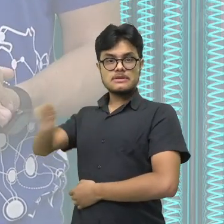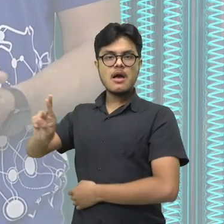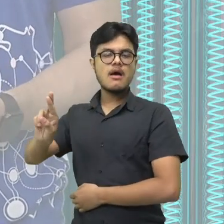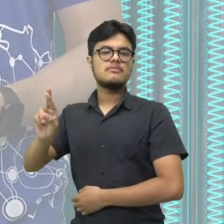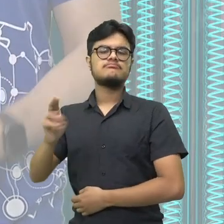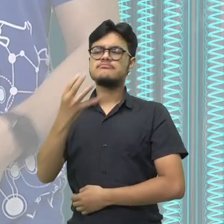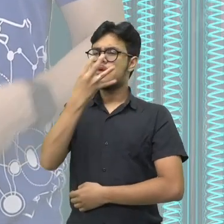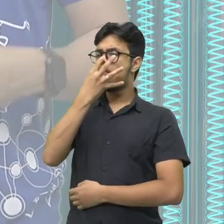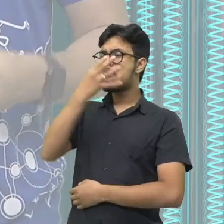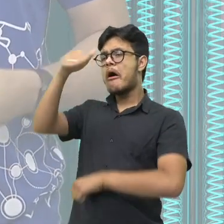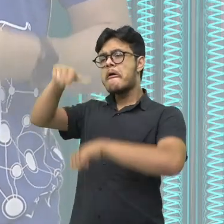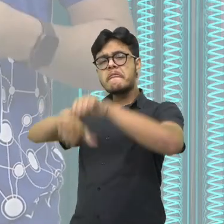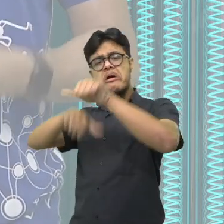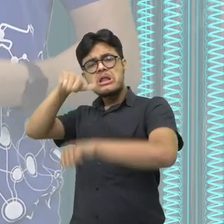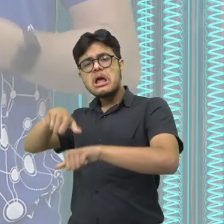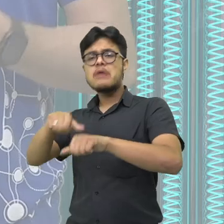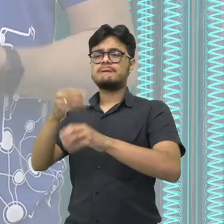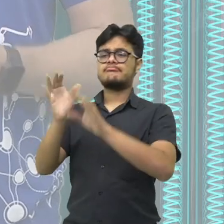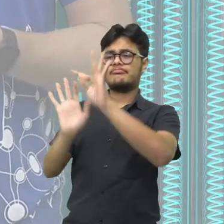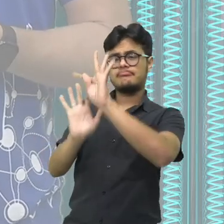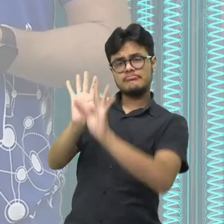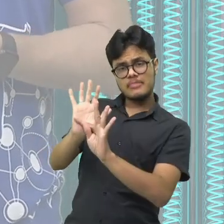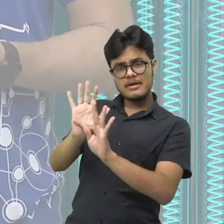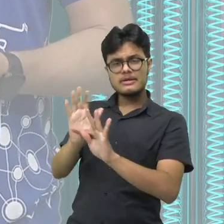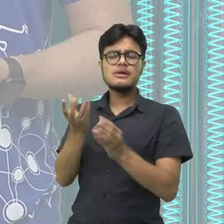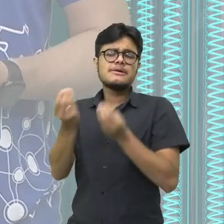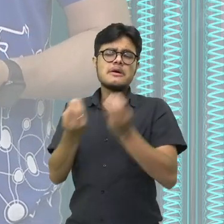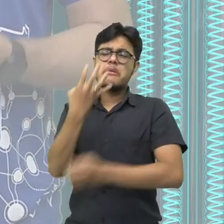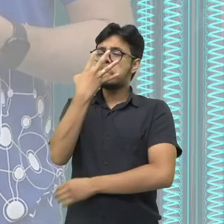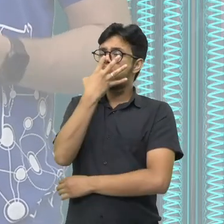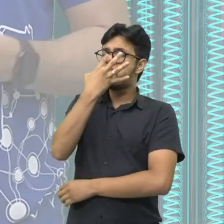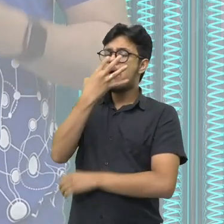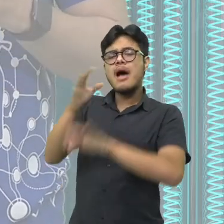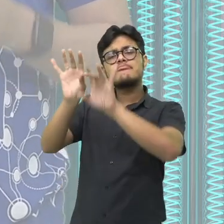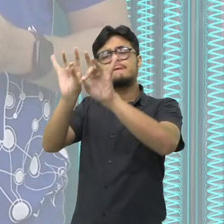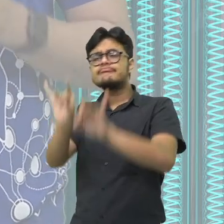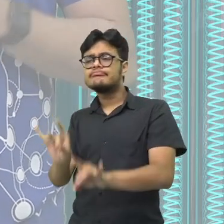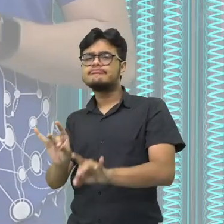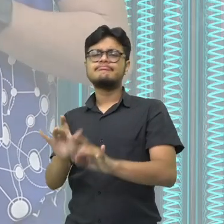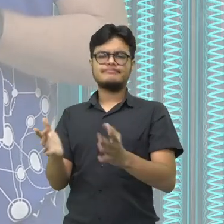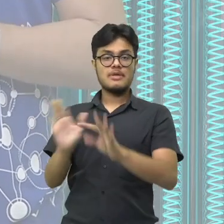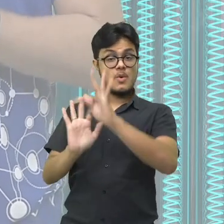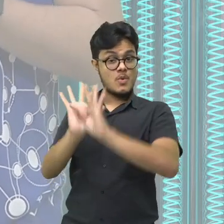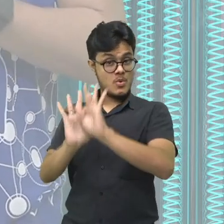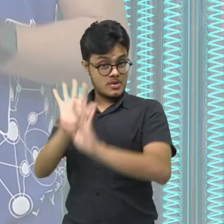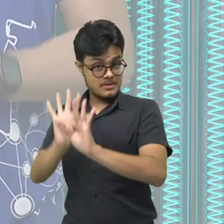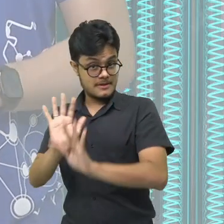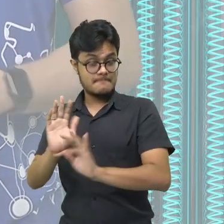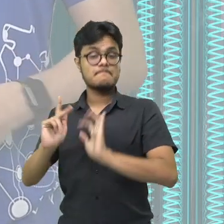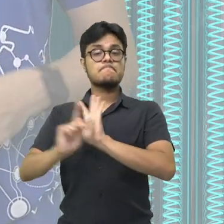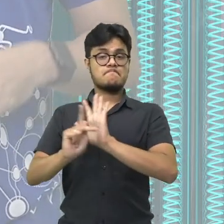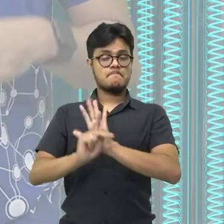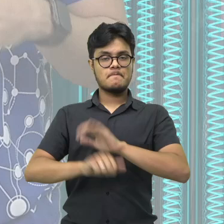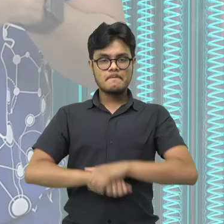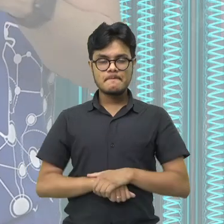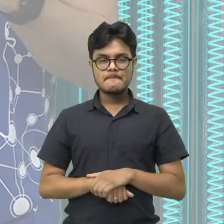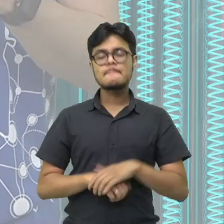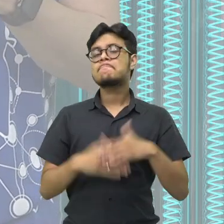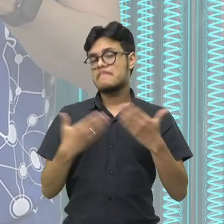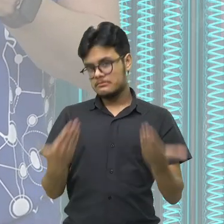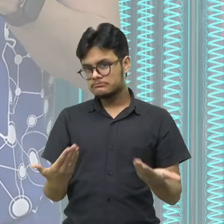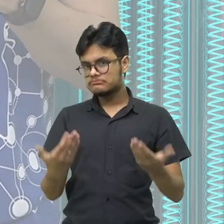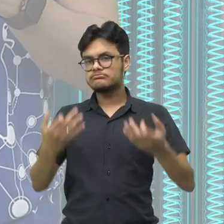ou avaliação e tem um valor apreciativo. Certo? Esse texto ele vai ter um valor apreciativo. Então, um